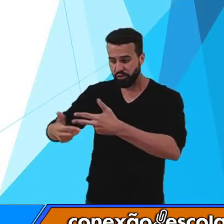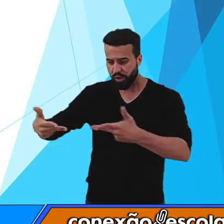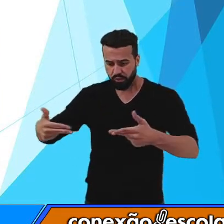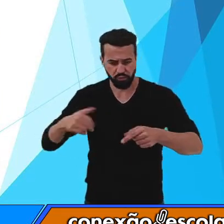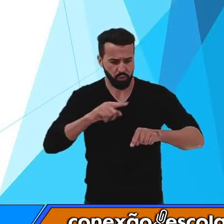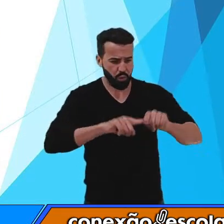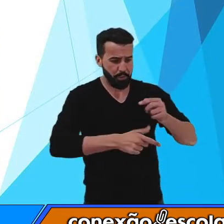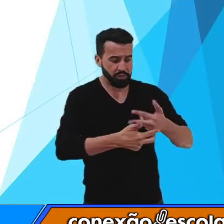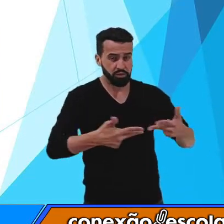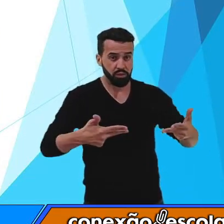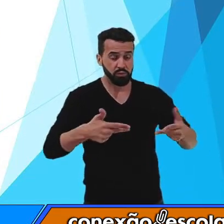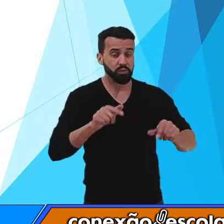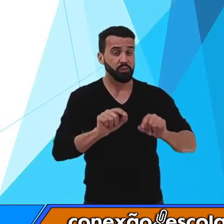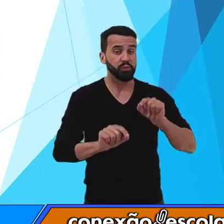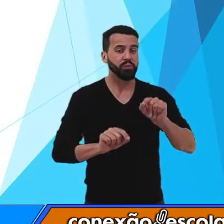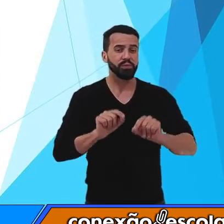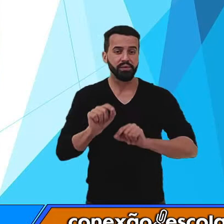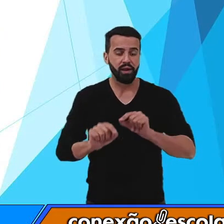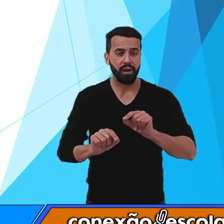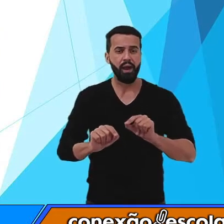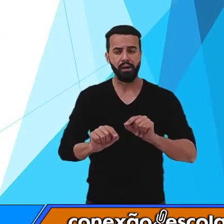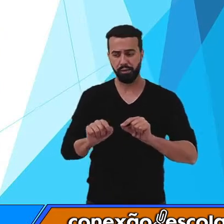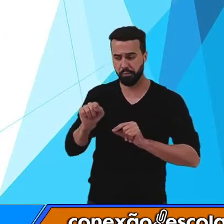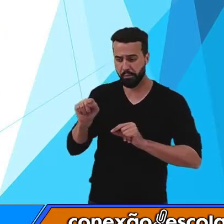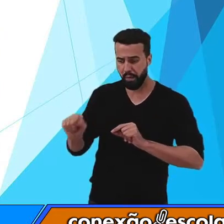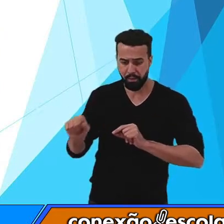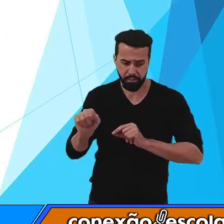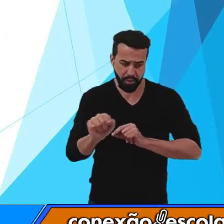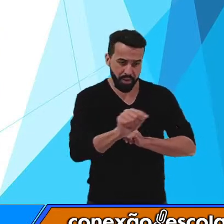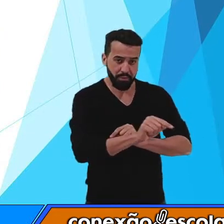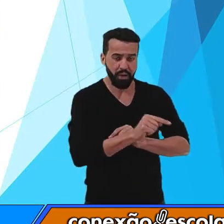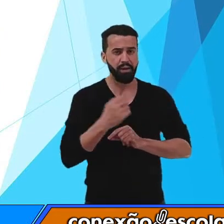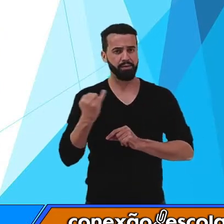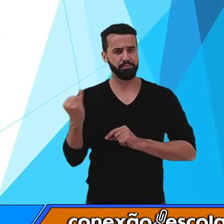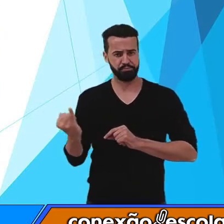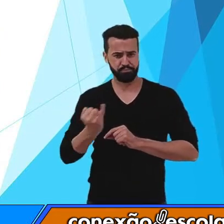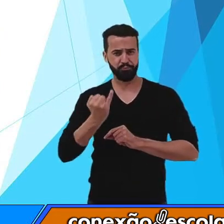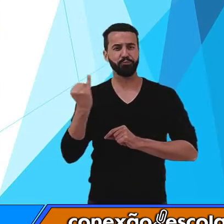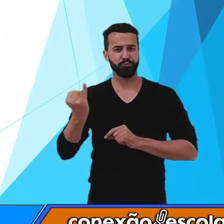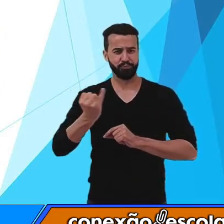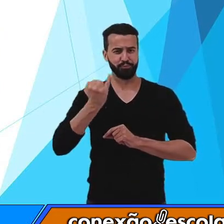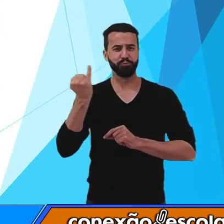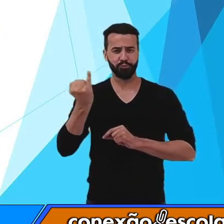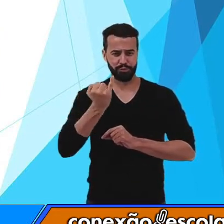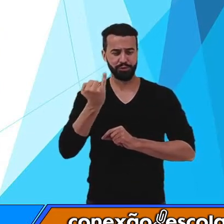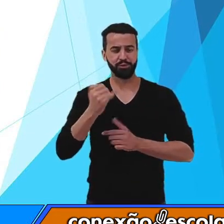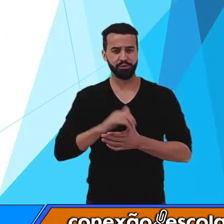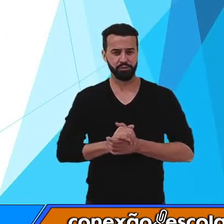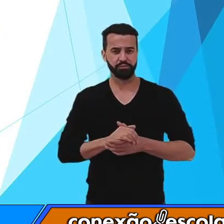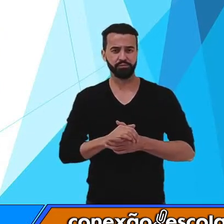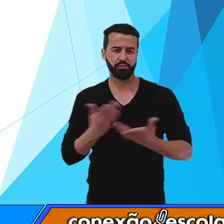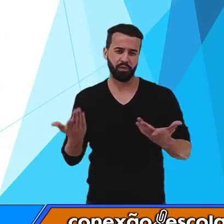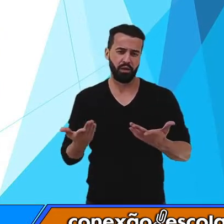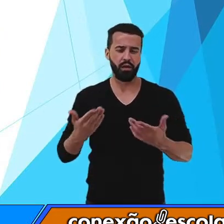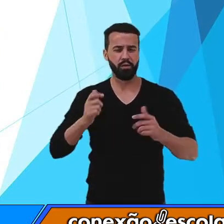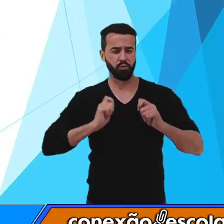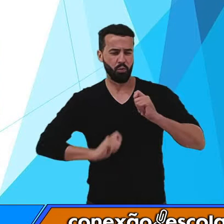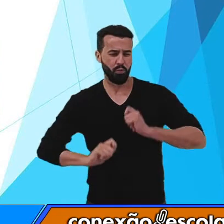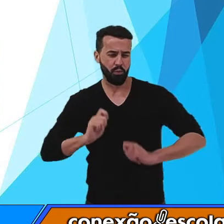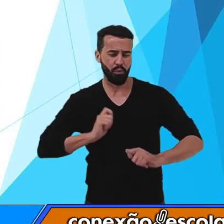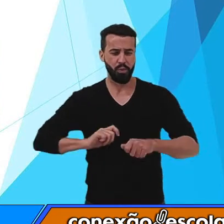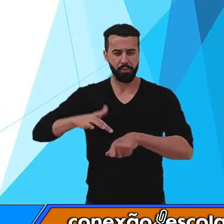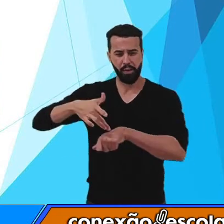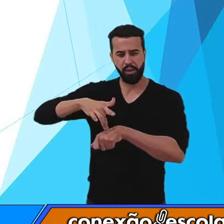cena, aqueles objetos necessários ao uso do atuante, do ator, do bailarino,